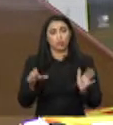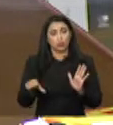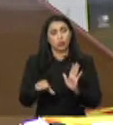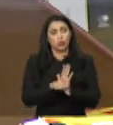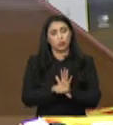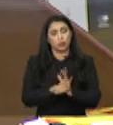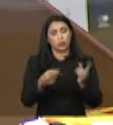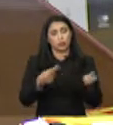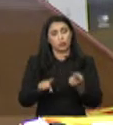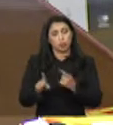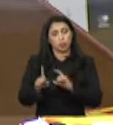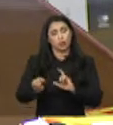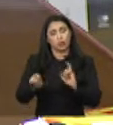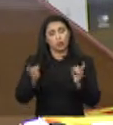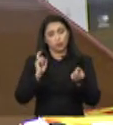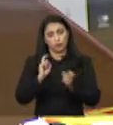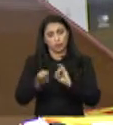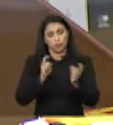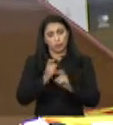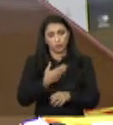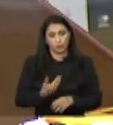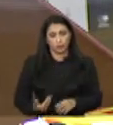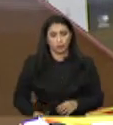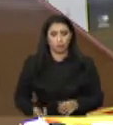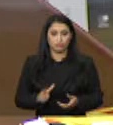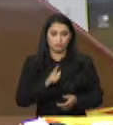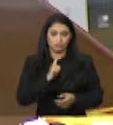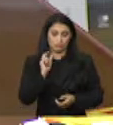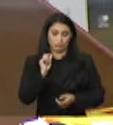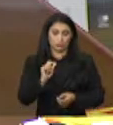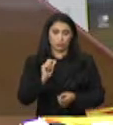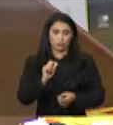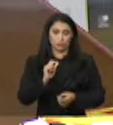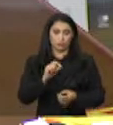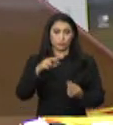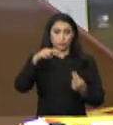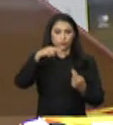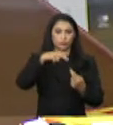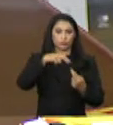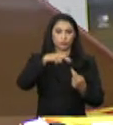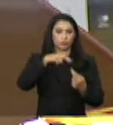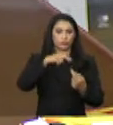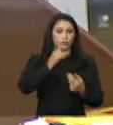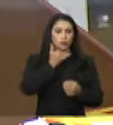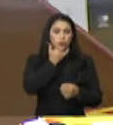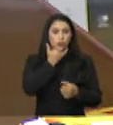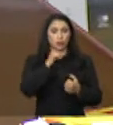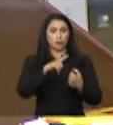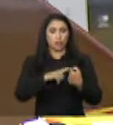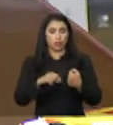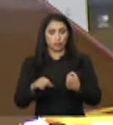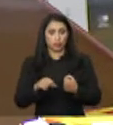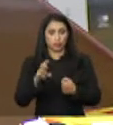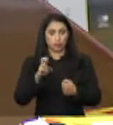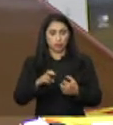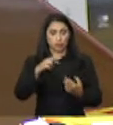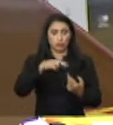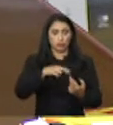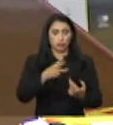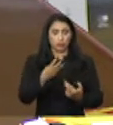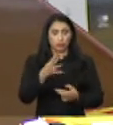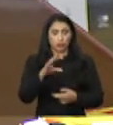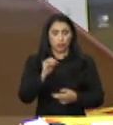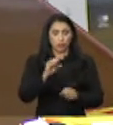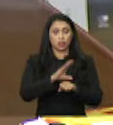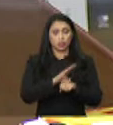para além dos argumentos acima não é despropositado invocar também o inciso o artigo 5º inciso 40 da constituição